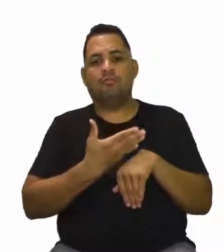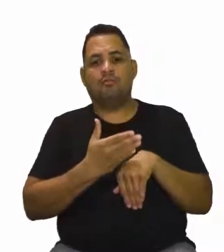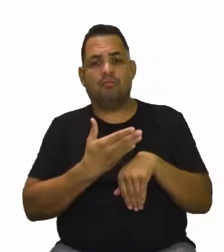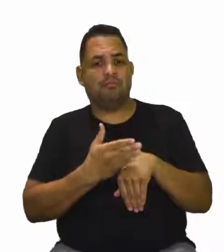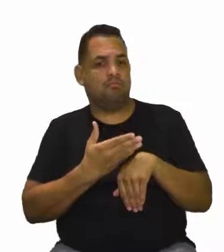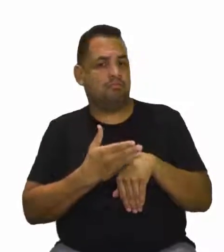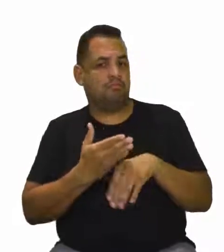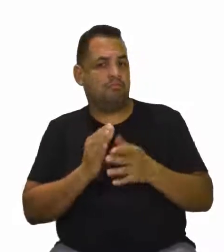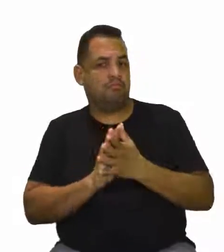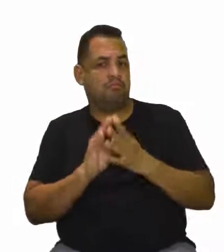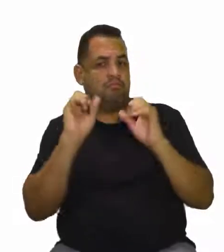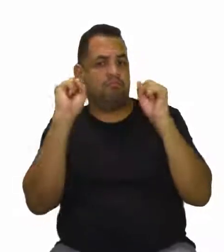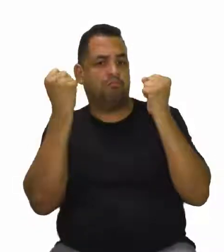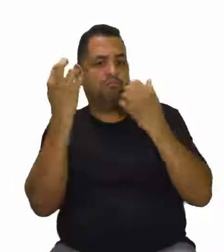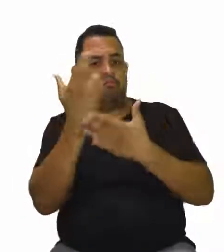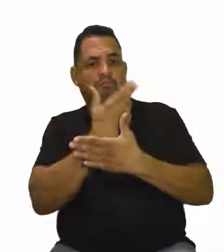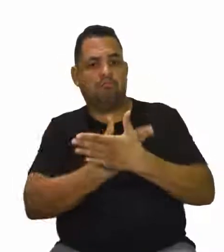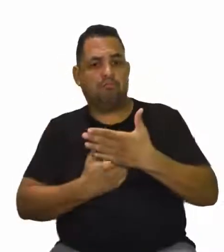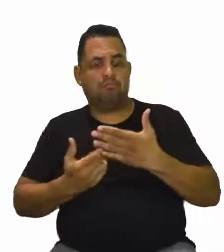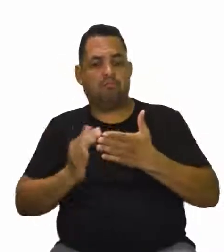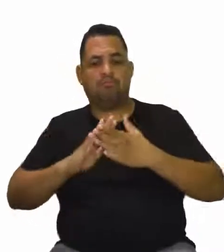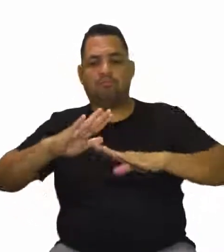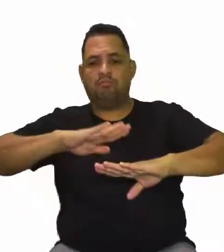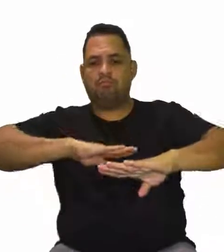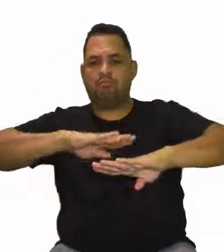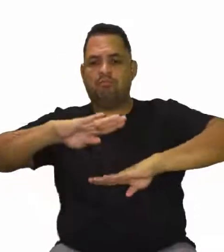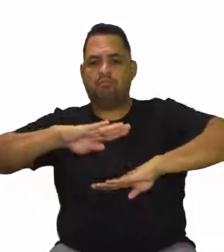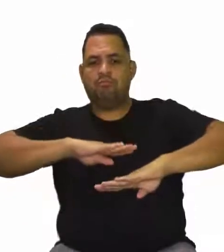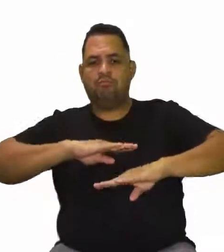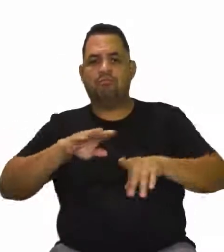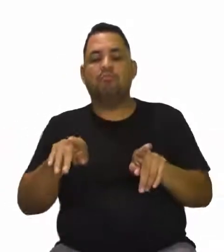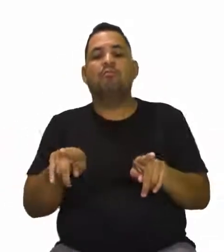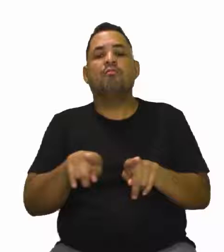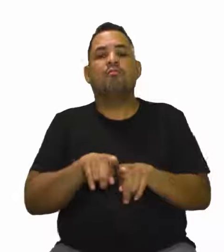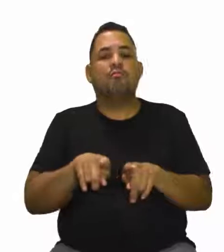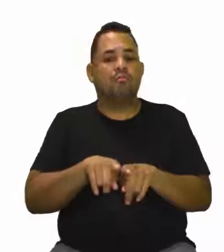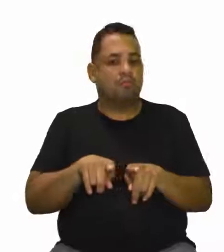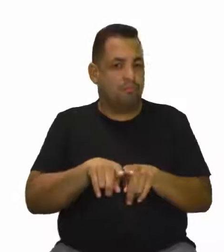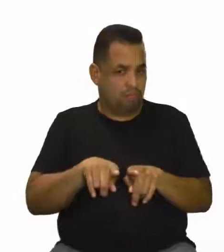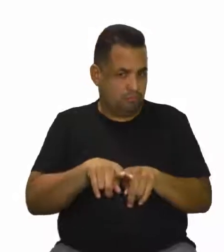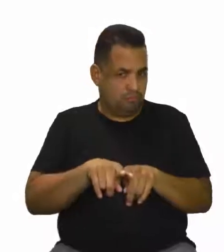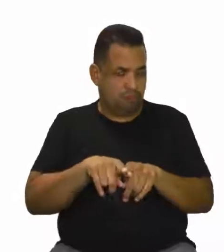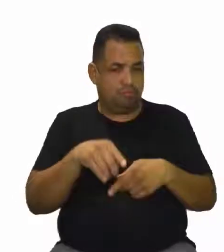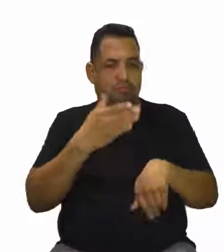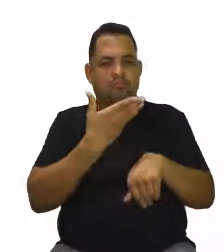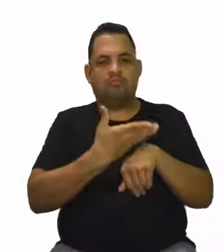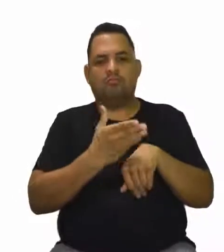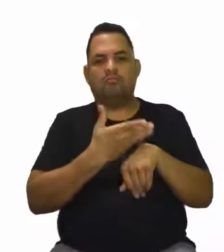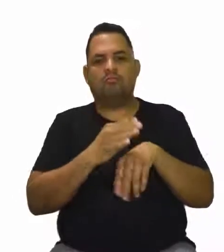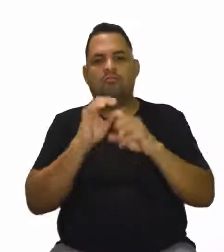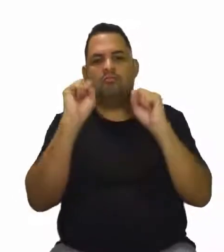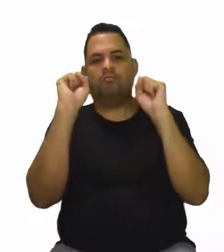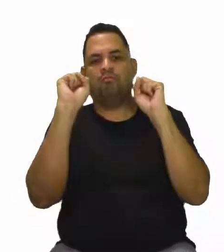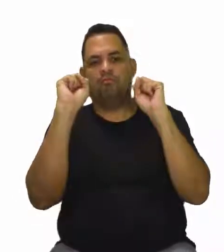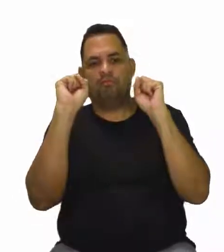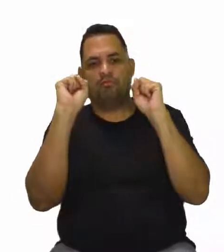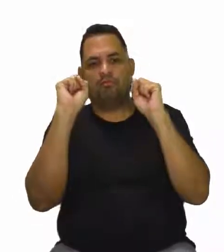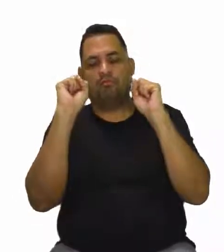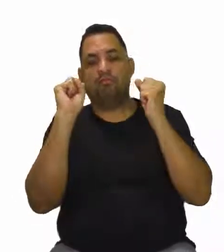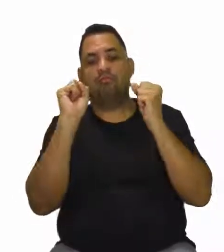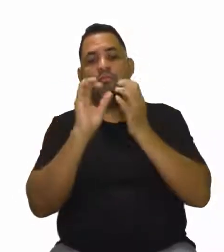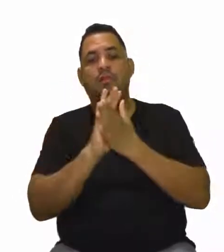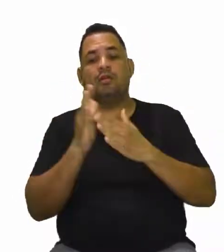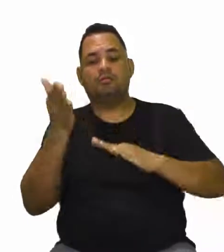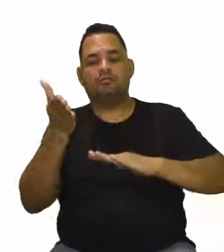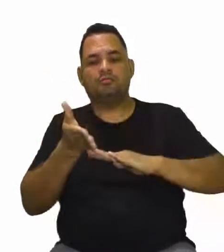utilizados para a prática de ginástica de condicionamento e o treinamento funcional